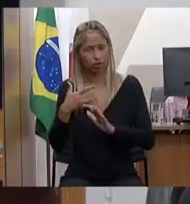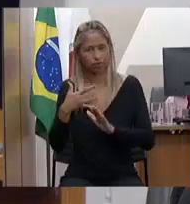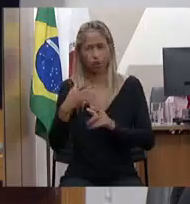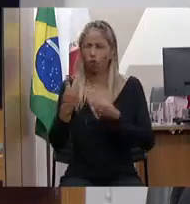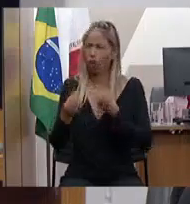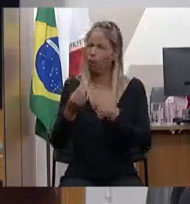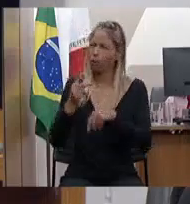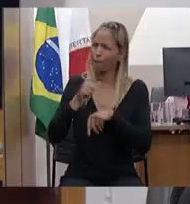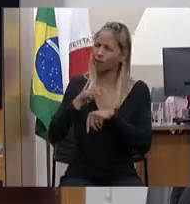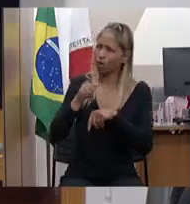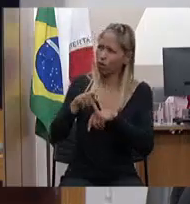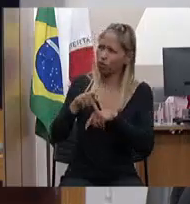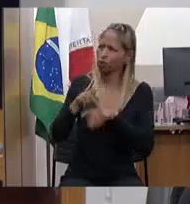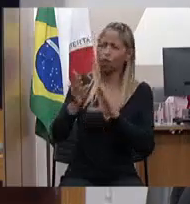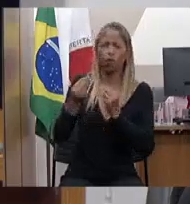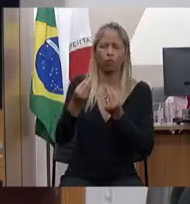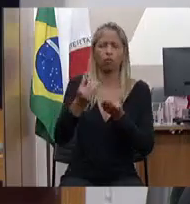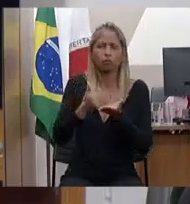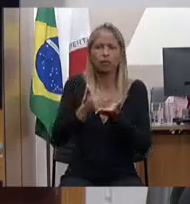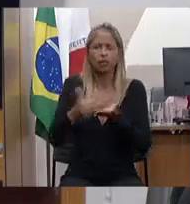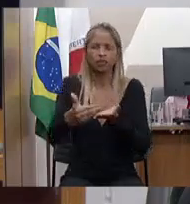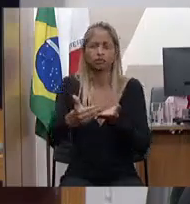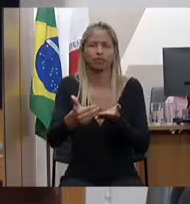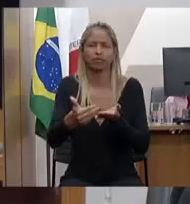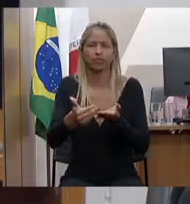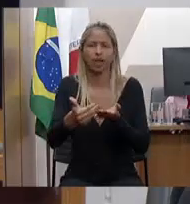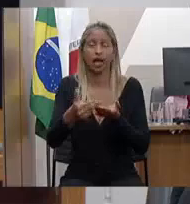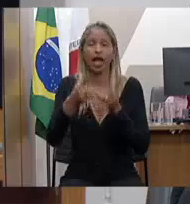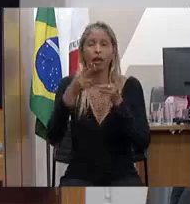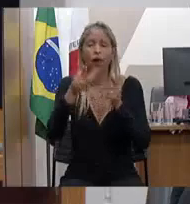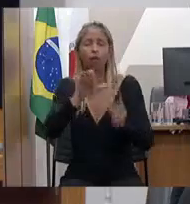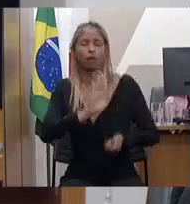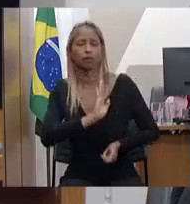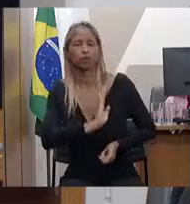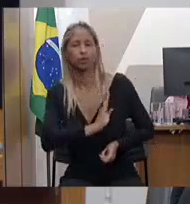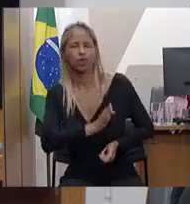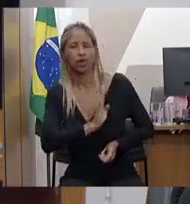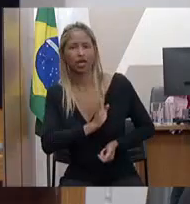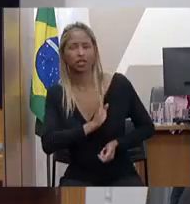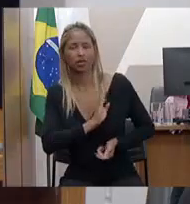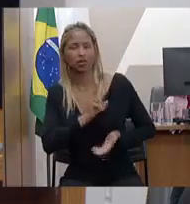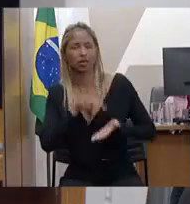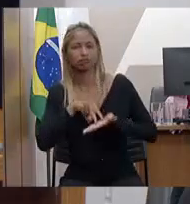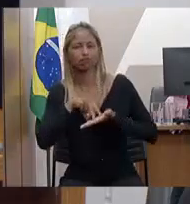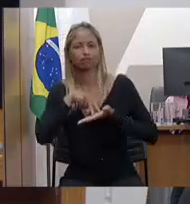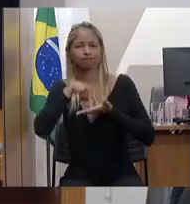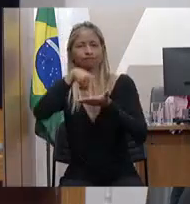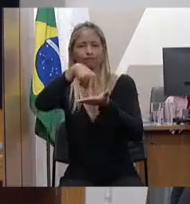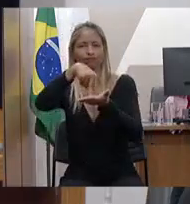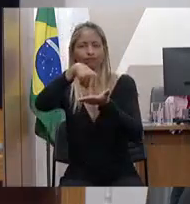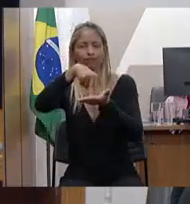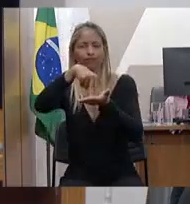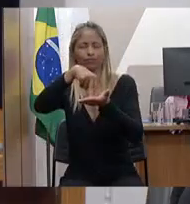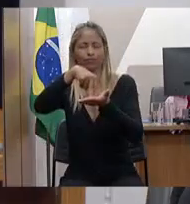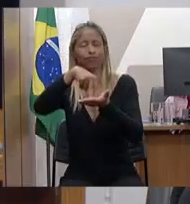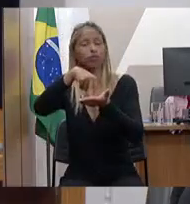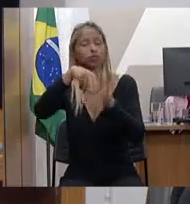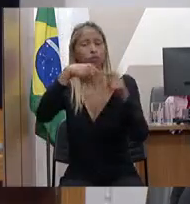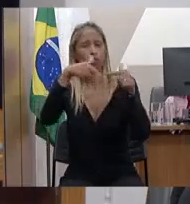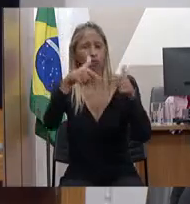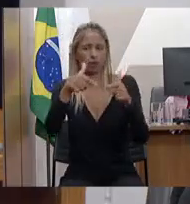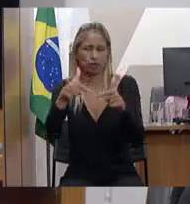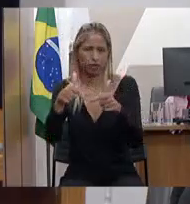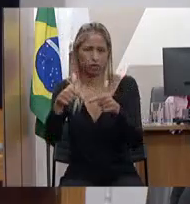parto eu parto do princípio que o coração o protagonismo maior da saúde do Trabalhador